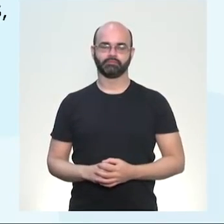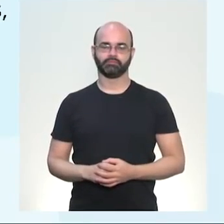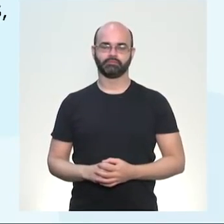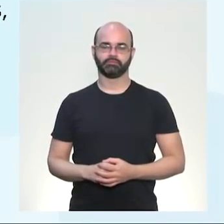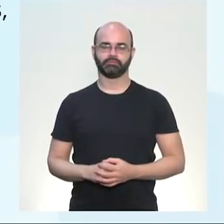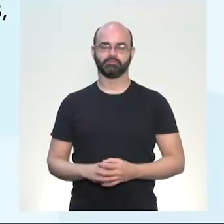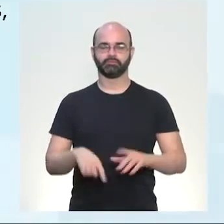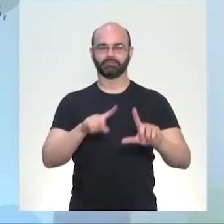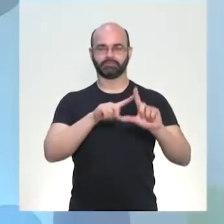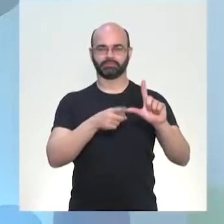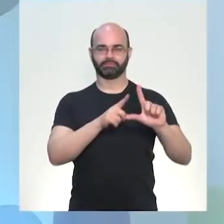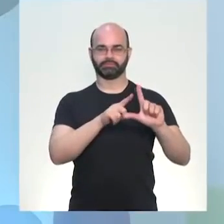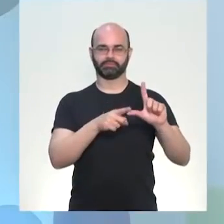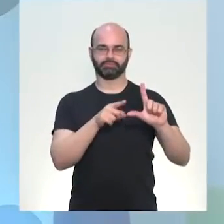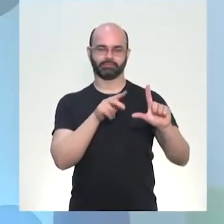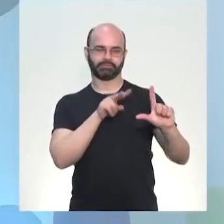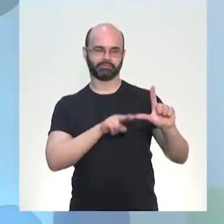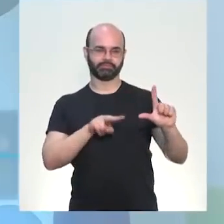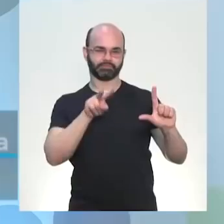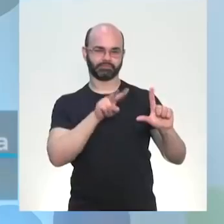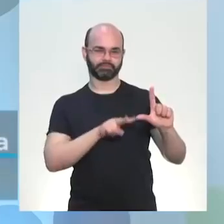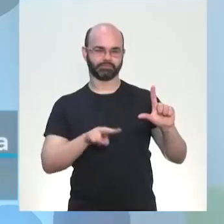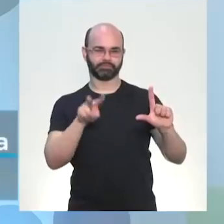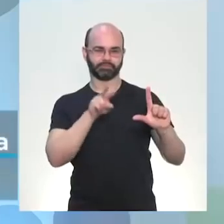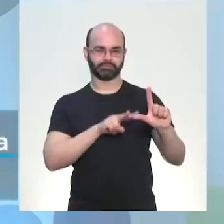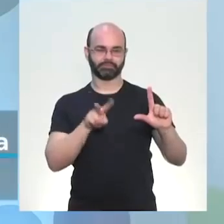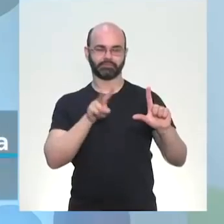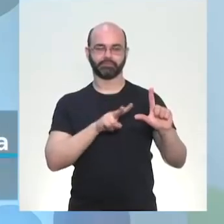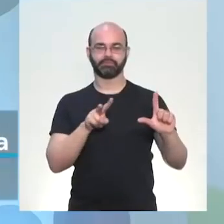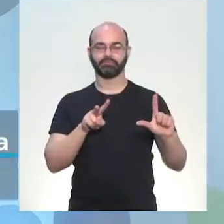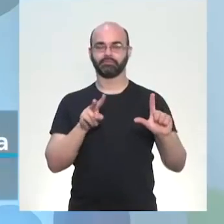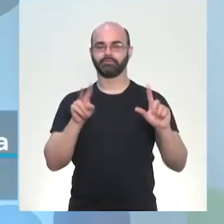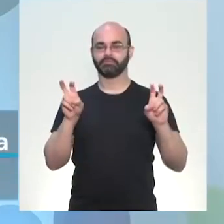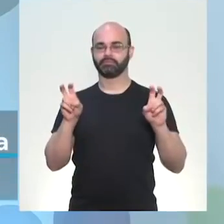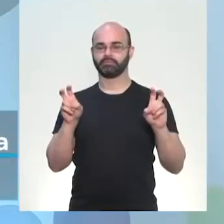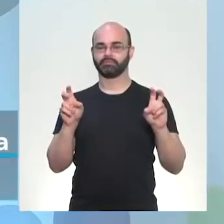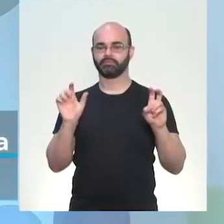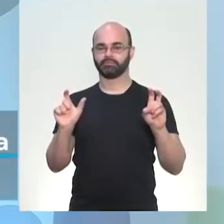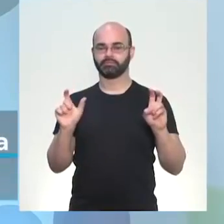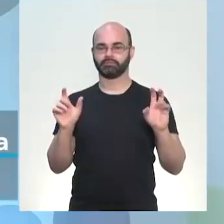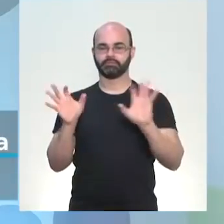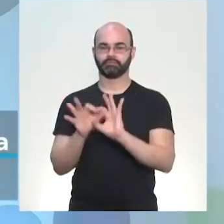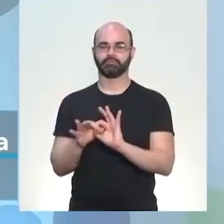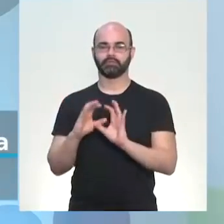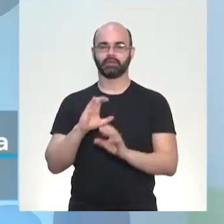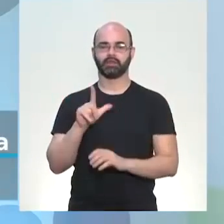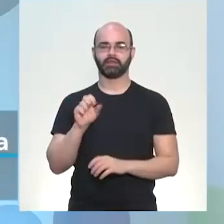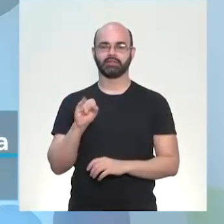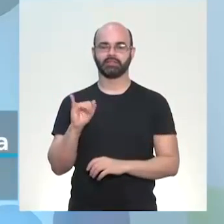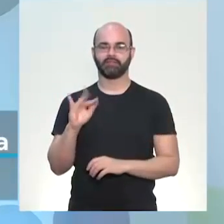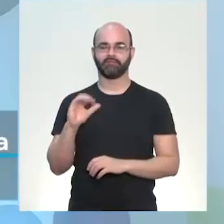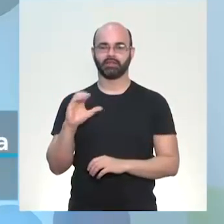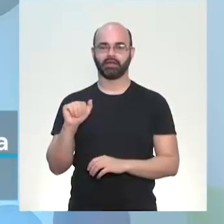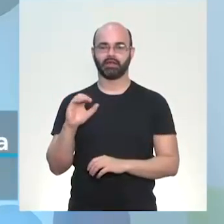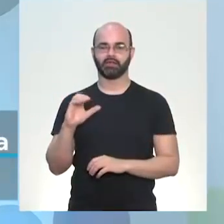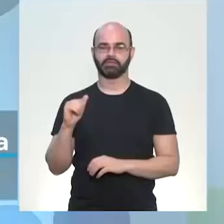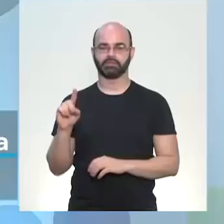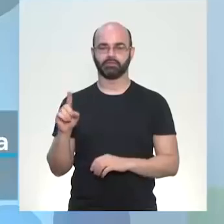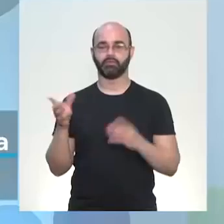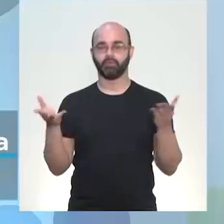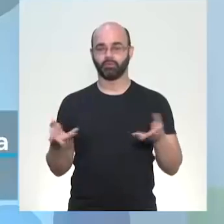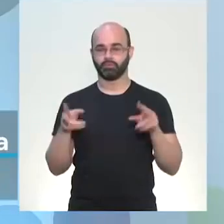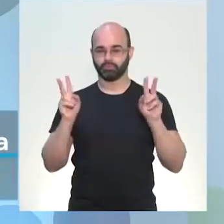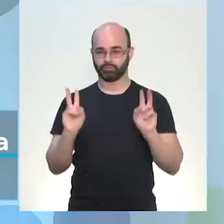podemos aí, então, cair numa ideia de classificação. Então, eu posso começar, a ideia hoje, a aula é classificar